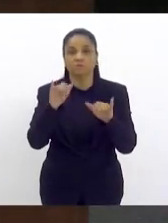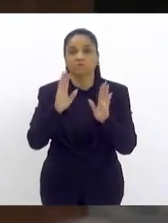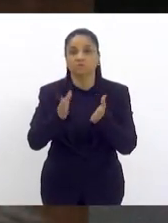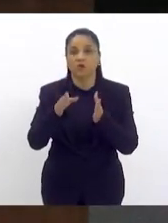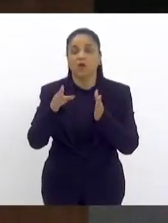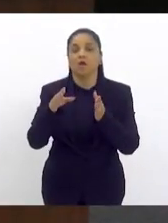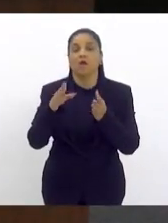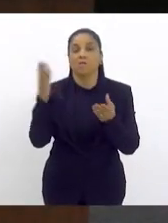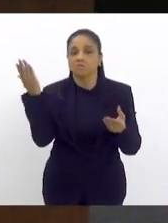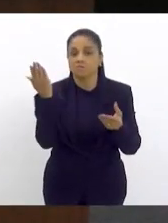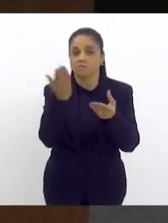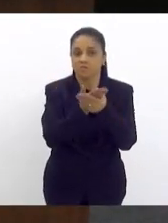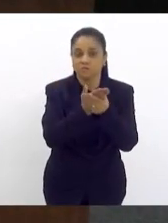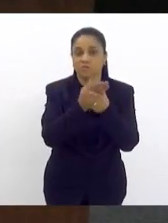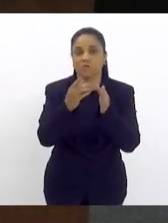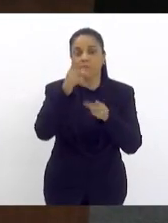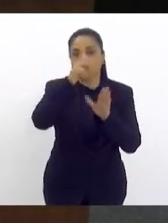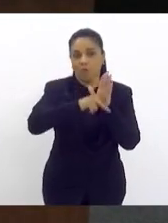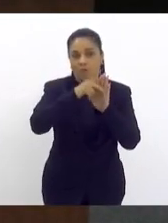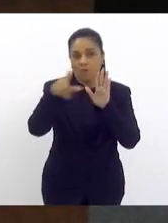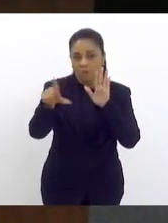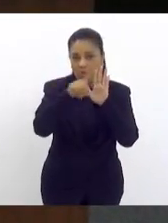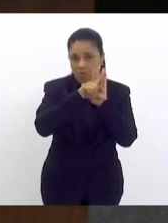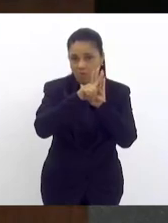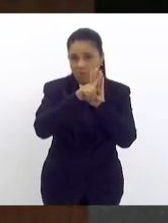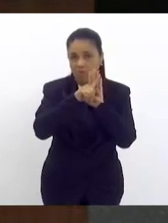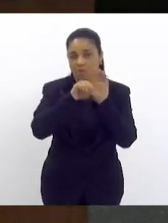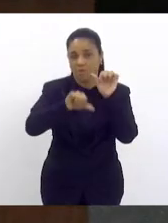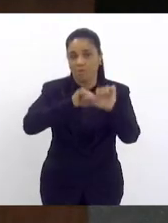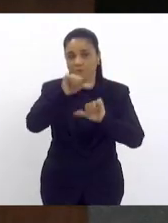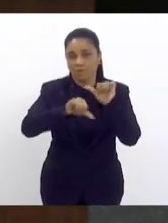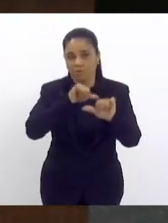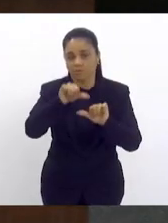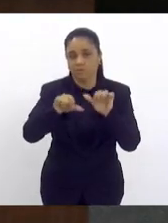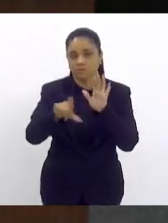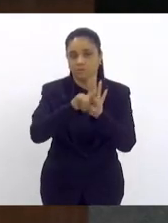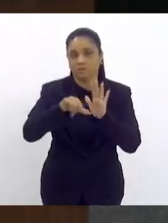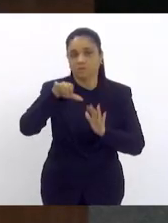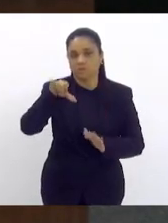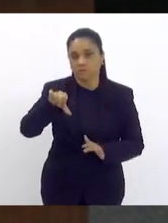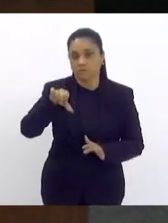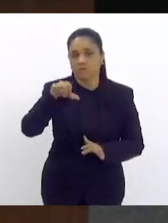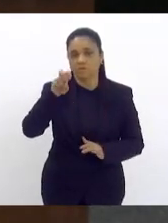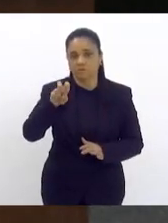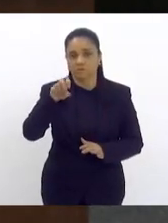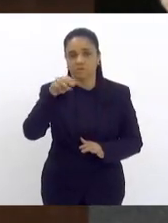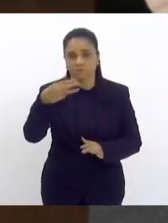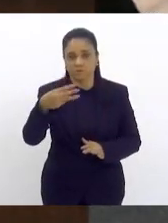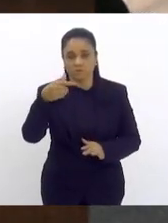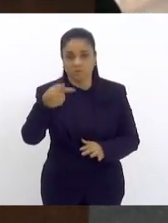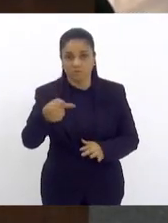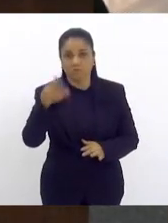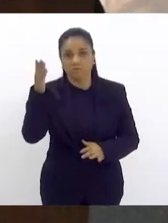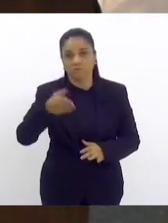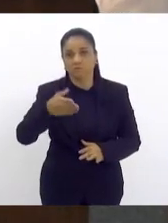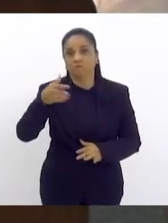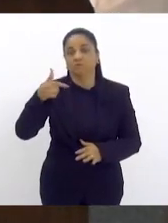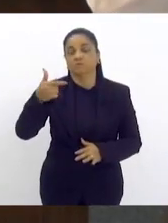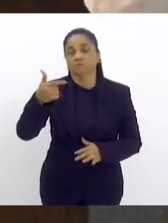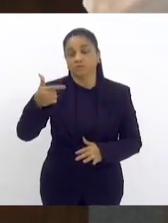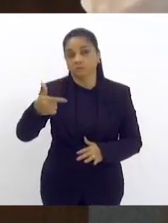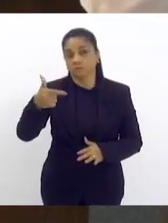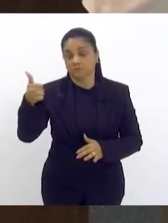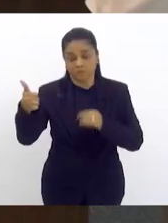né um projeto de lei que altera a lei número 9537 de 29 de Dezembro de 2021 para